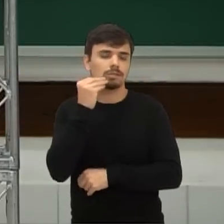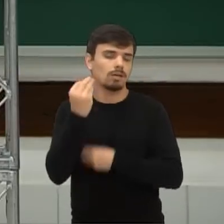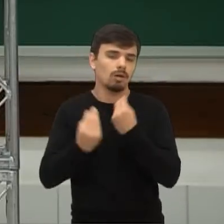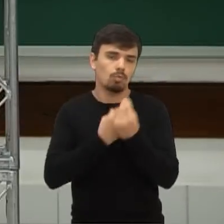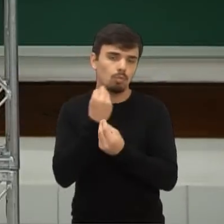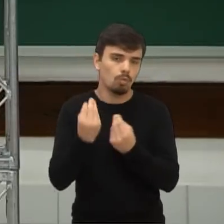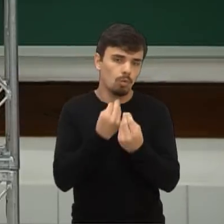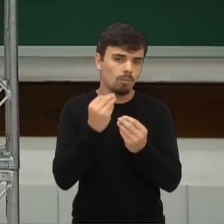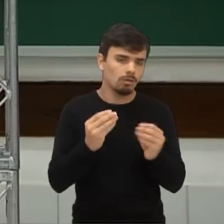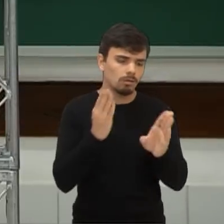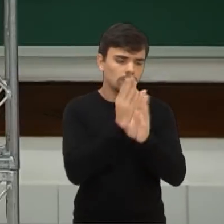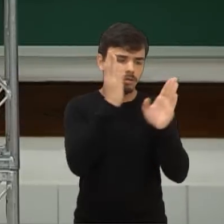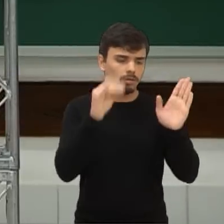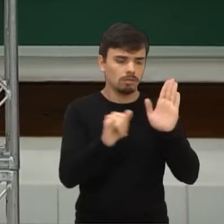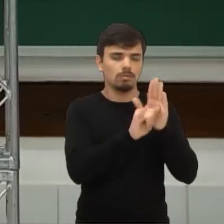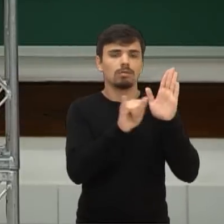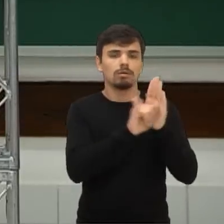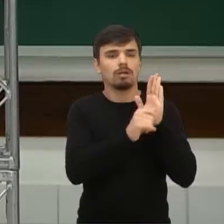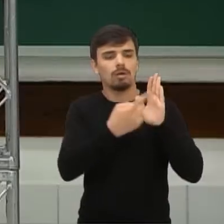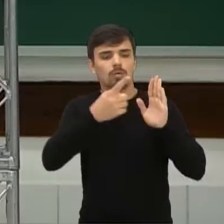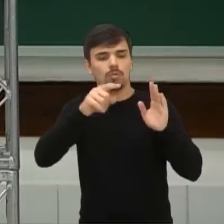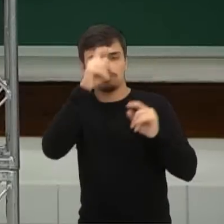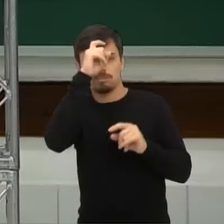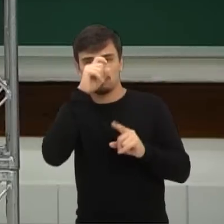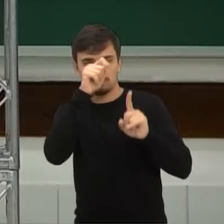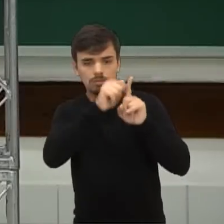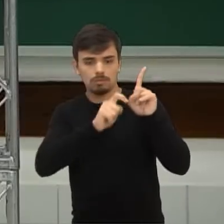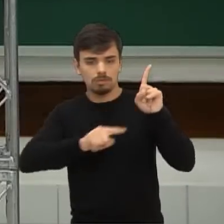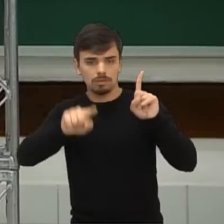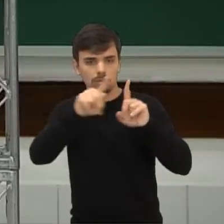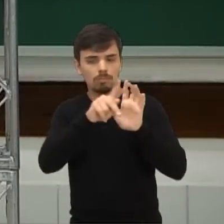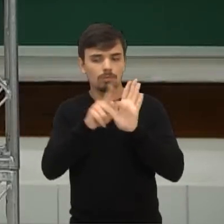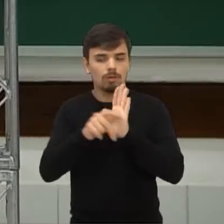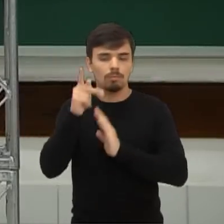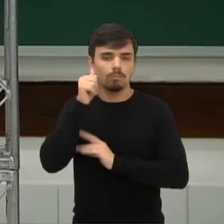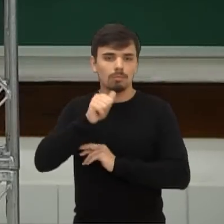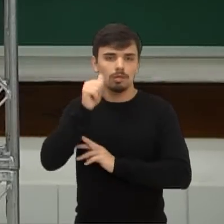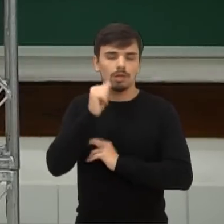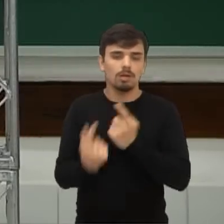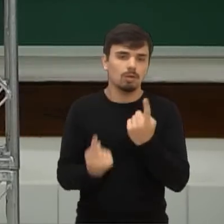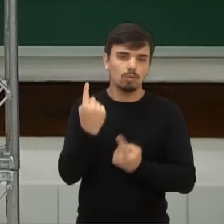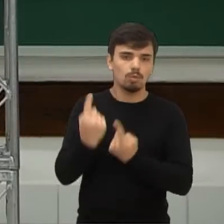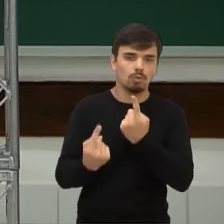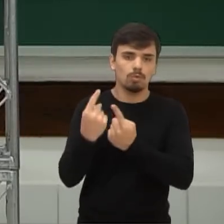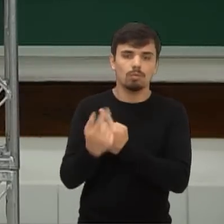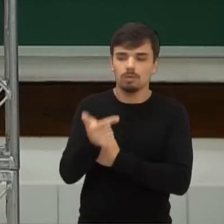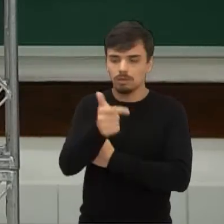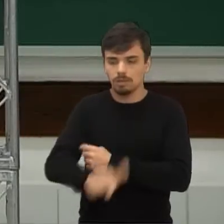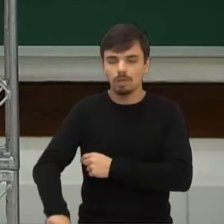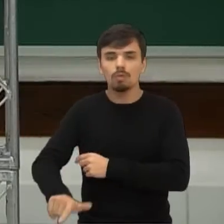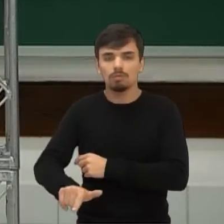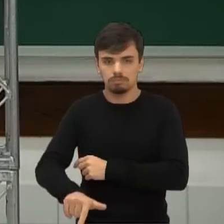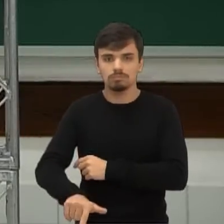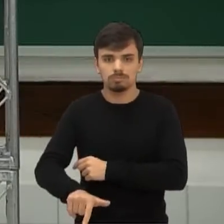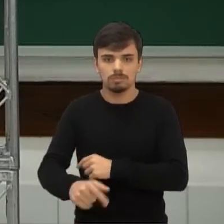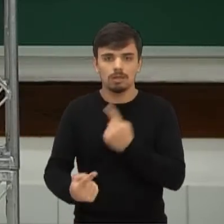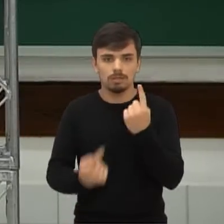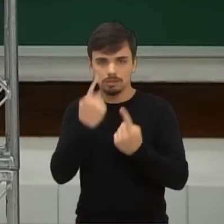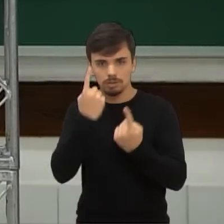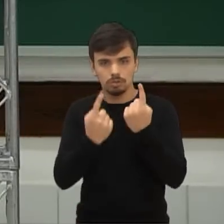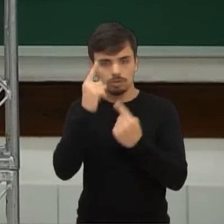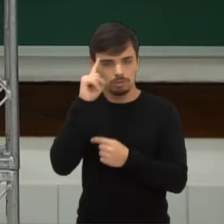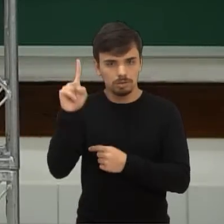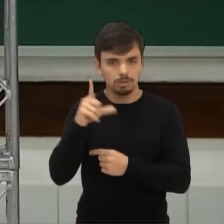identificar ali, a partir da data da última menstruação dela, qual é o período em que ela vai estar fértil, que dia que